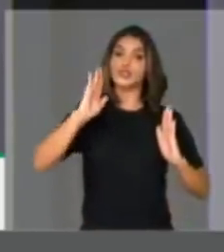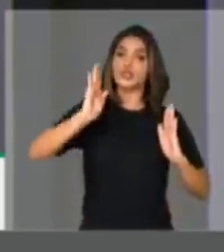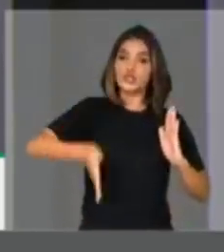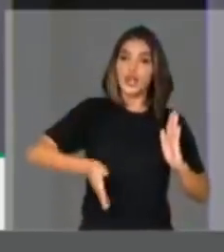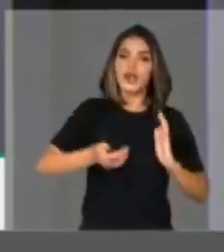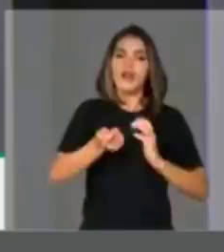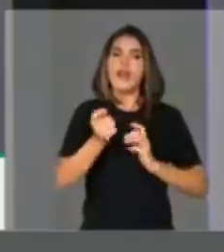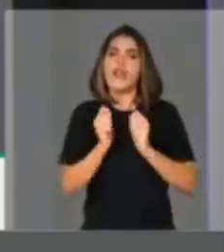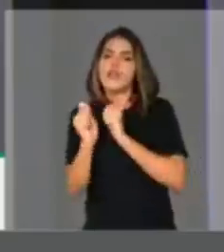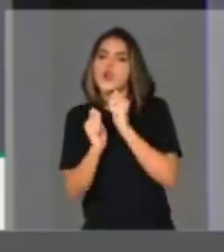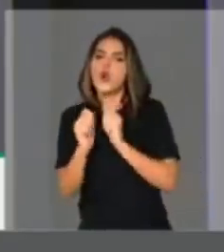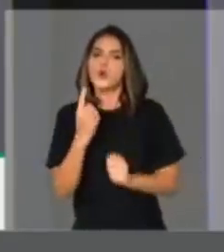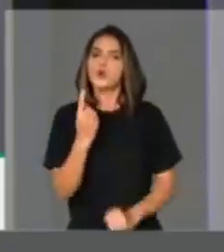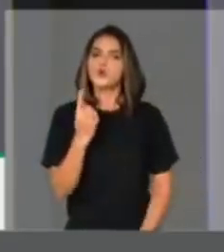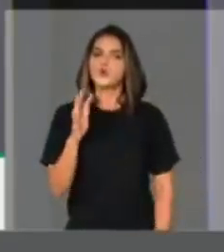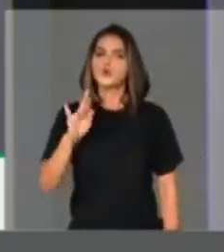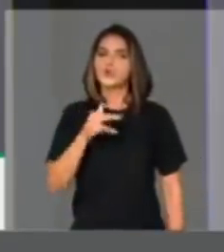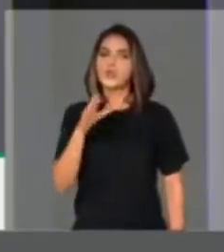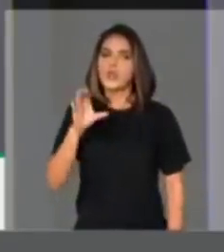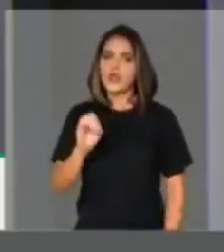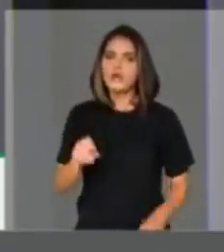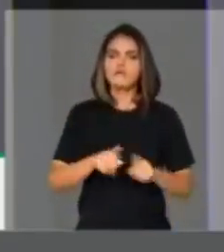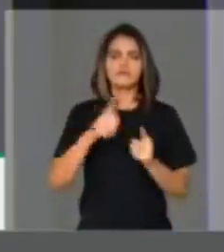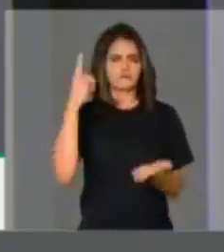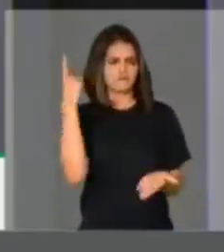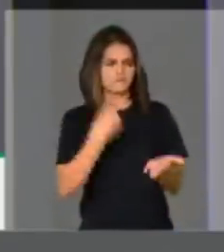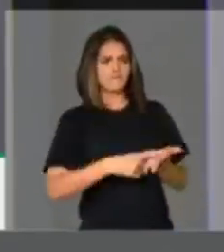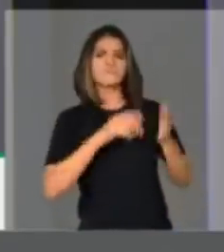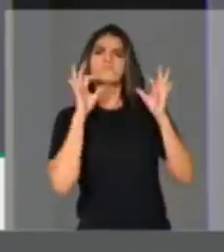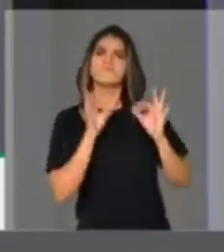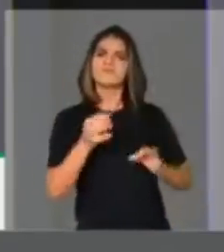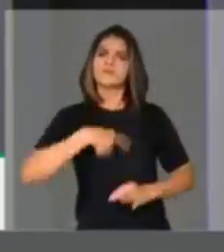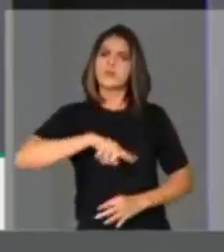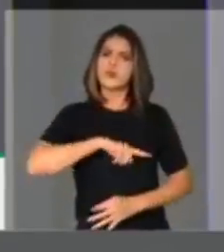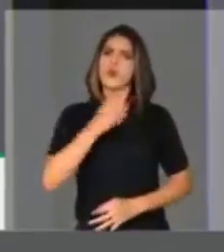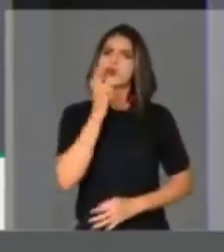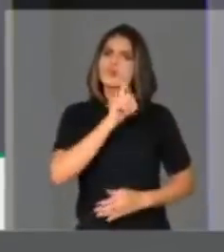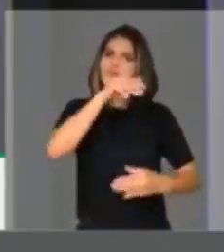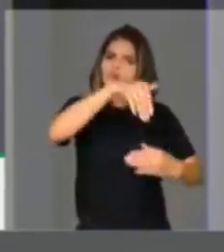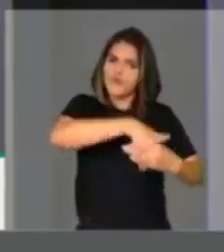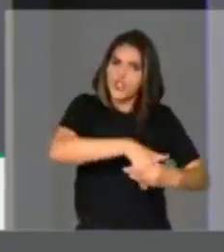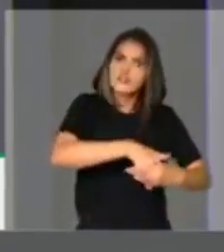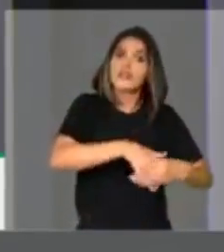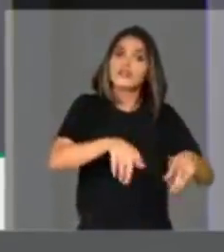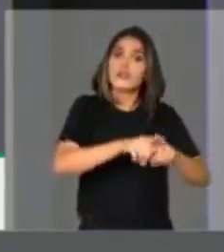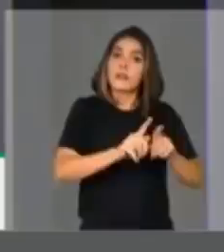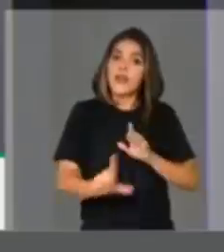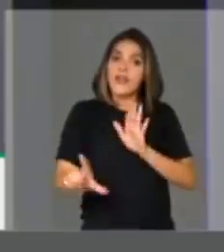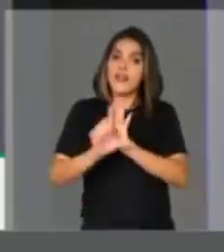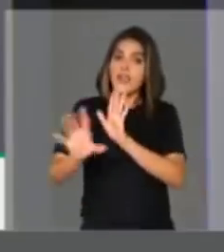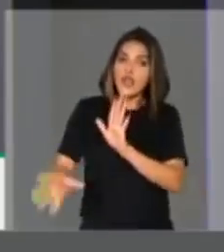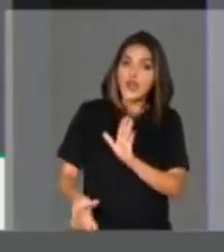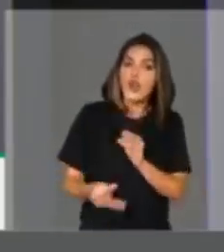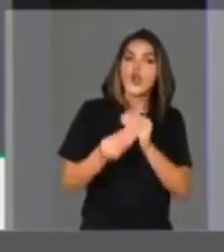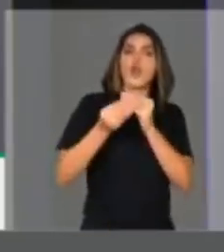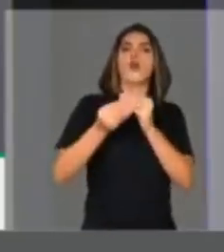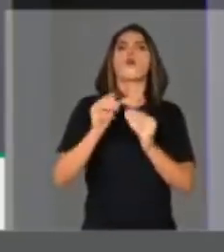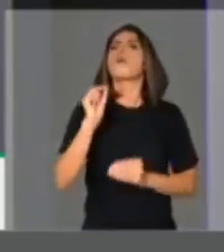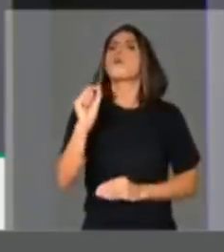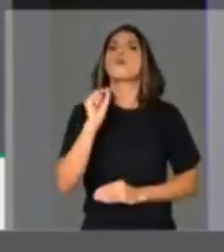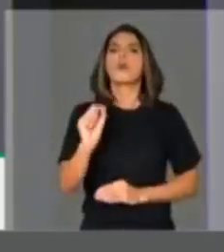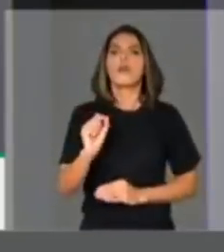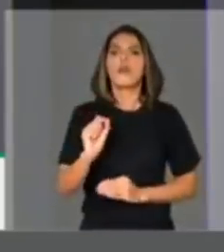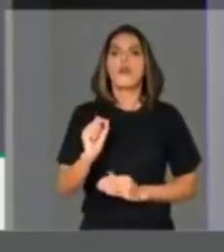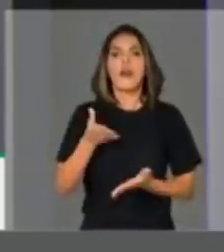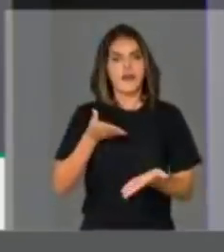com a economia de 1 trilhão já estabelecida, com o compromisso de que a gente consiga votar posteriormente em lei complementar